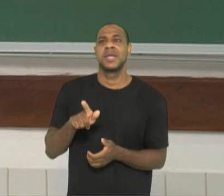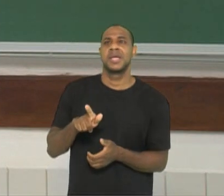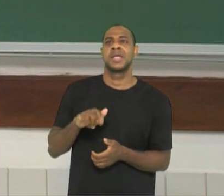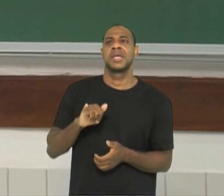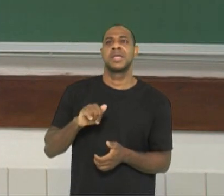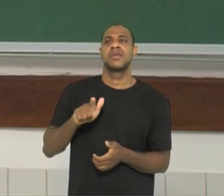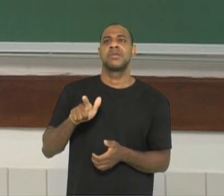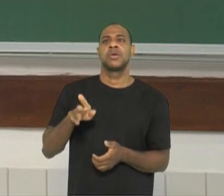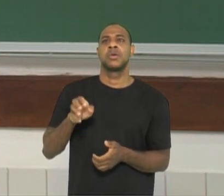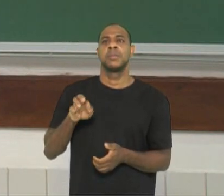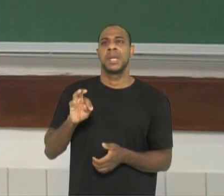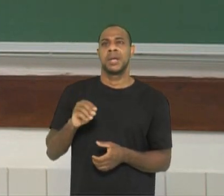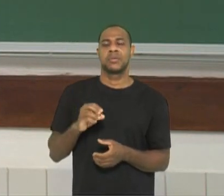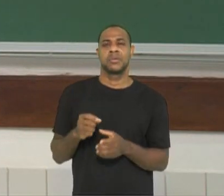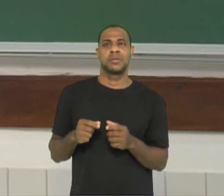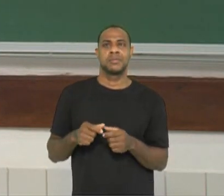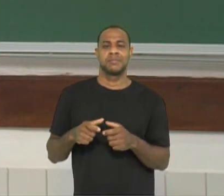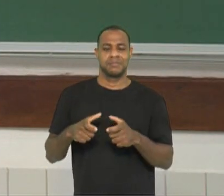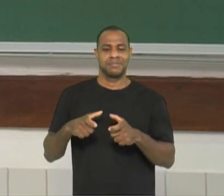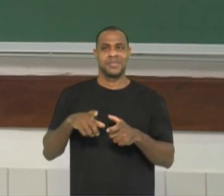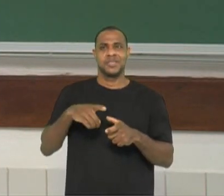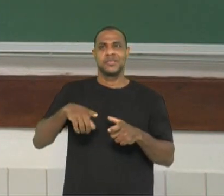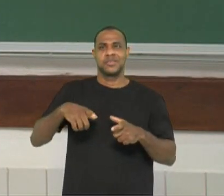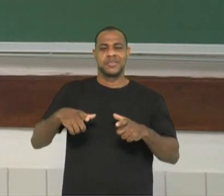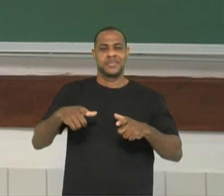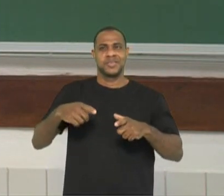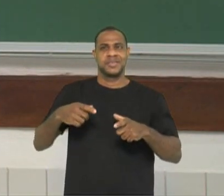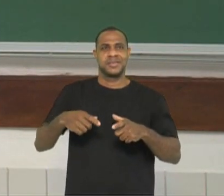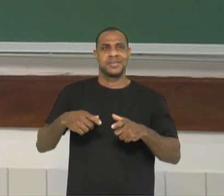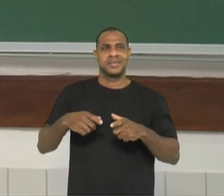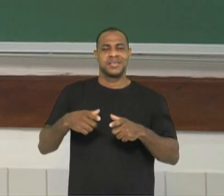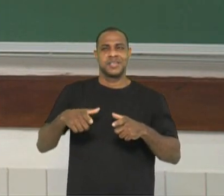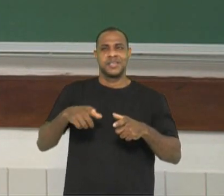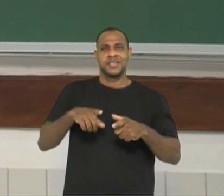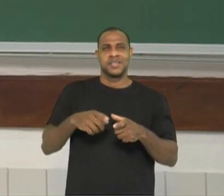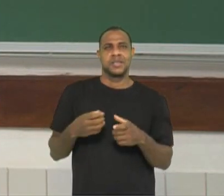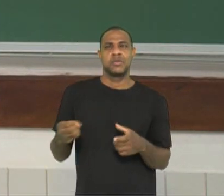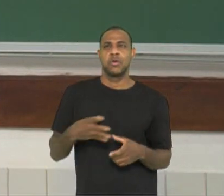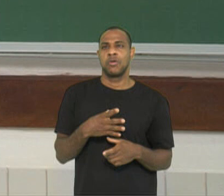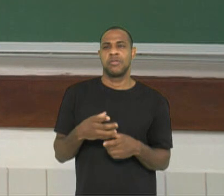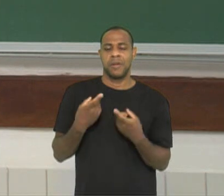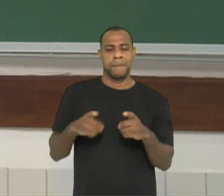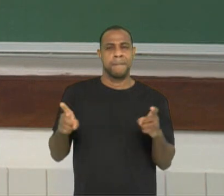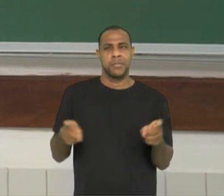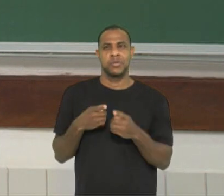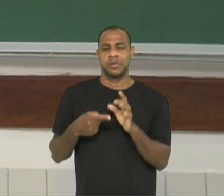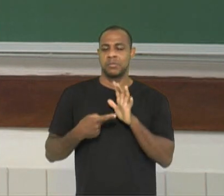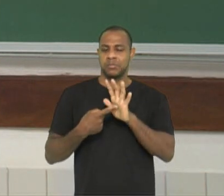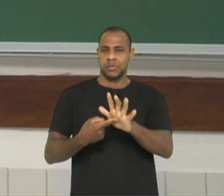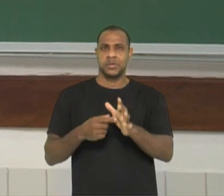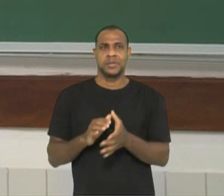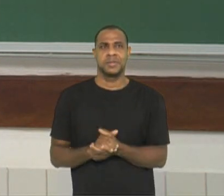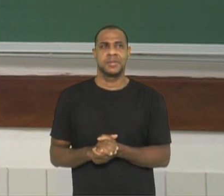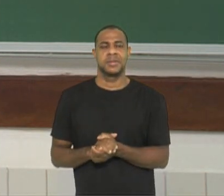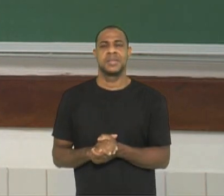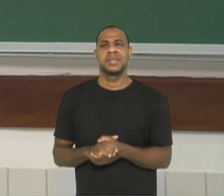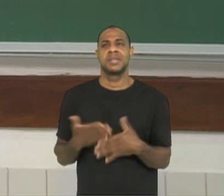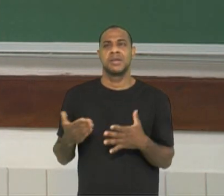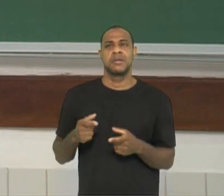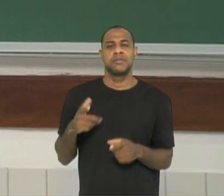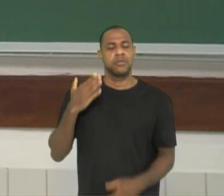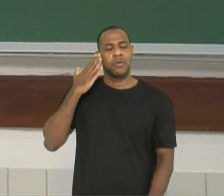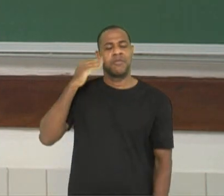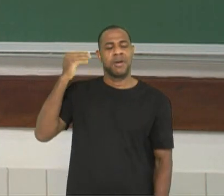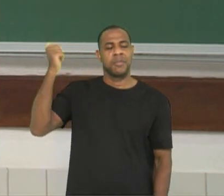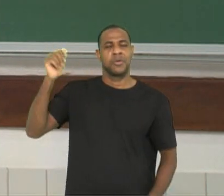faz essa onda musical e ir até os Estados Unidos. Tem uma ideia, Frank Sinatra grava ele grava a bossa nova, então ficou muito famoso. E o